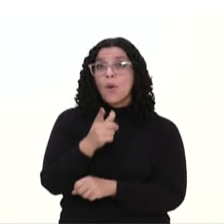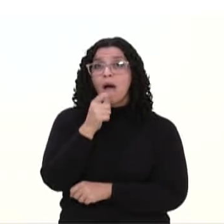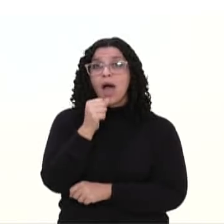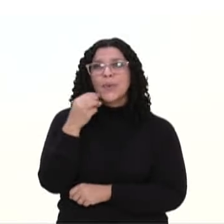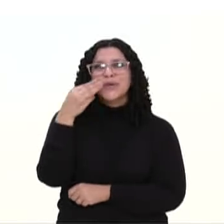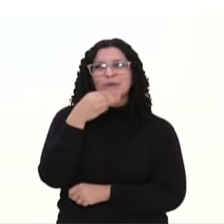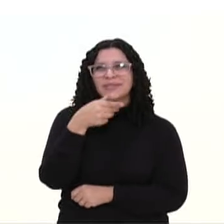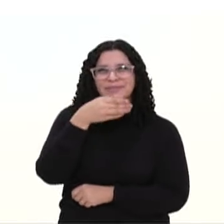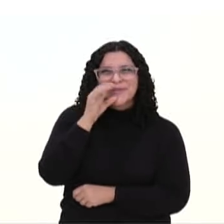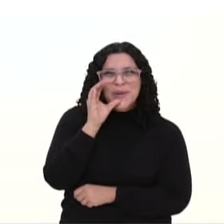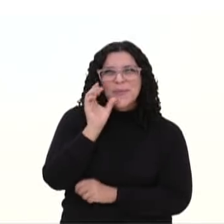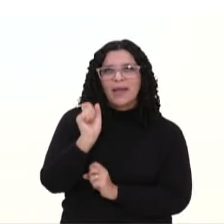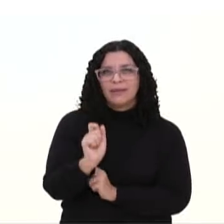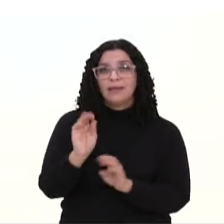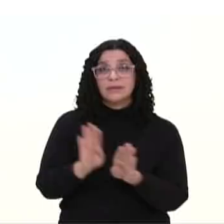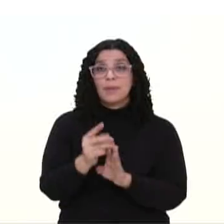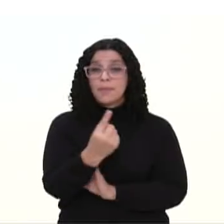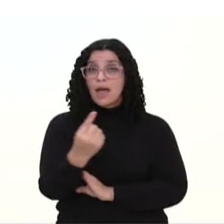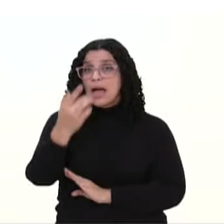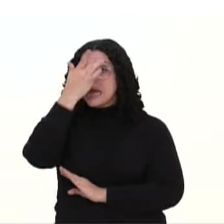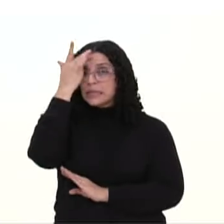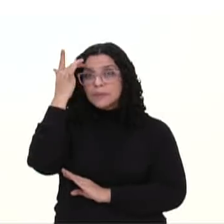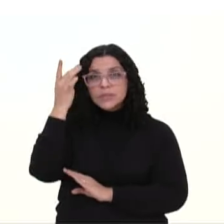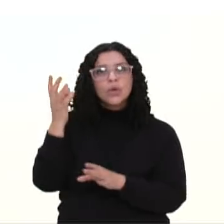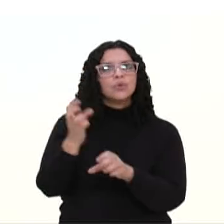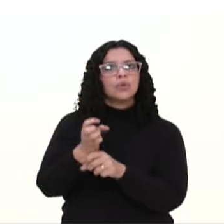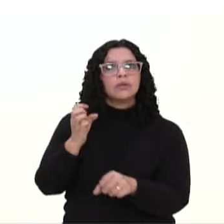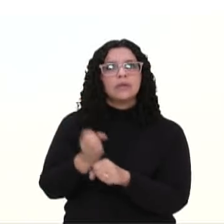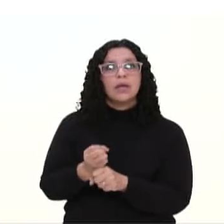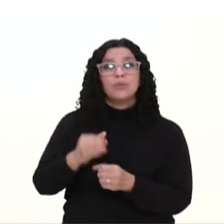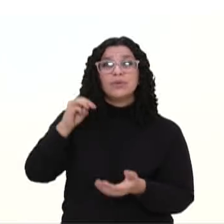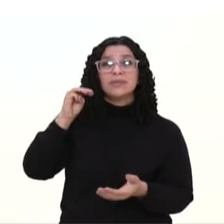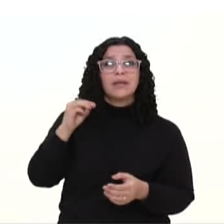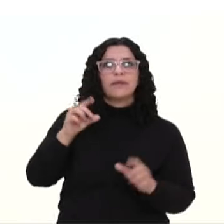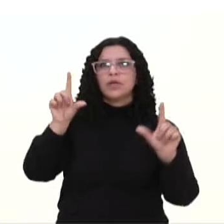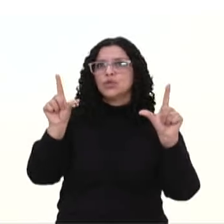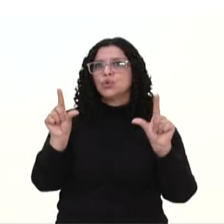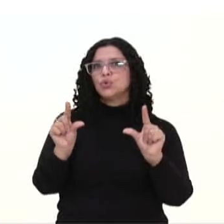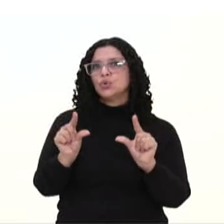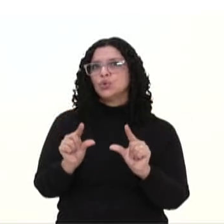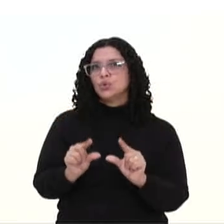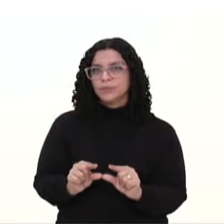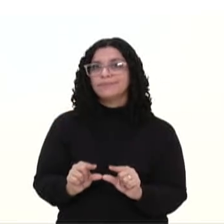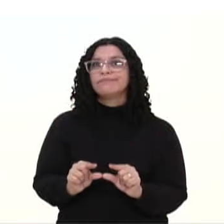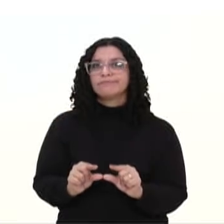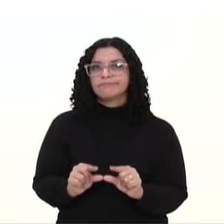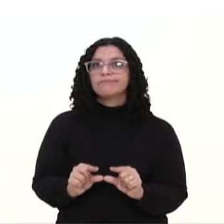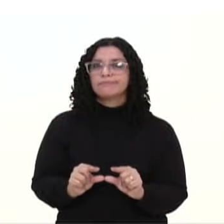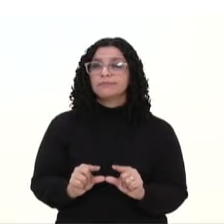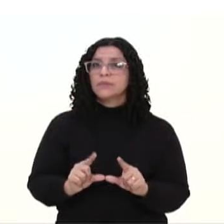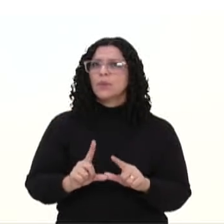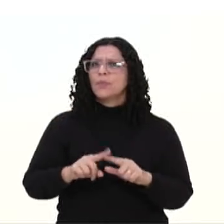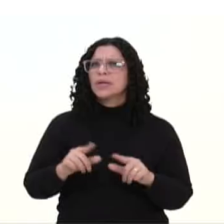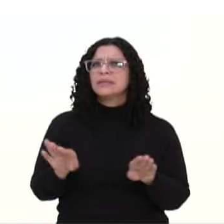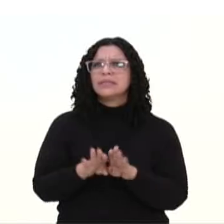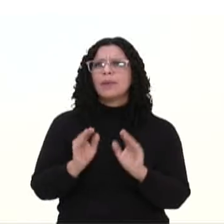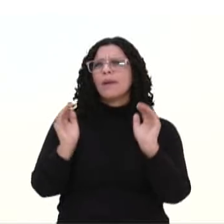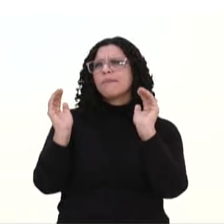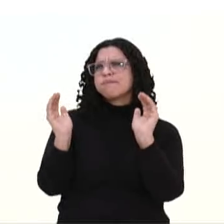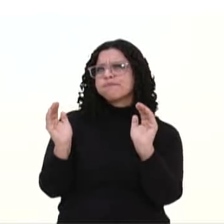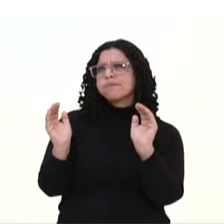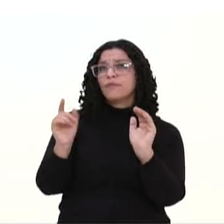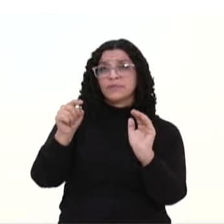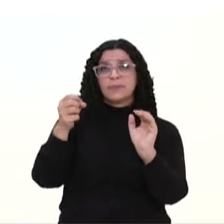doce disponível para cada habitante será drasticamente reduzida. Produza um